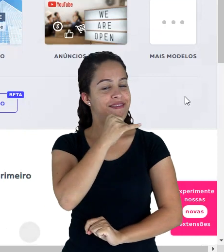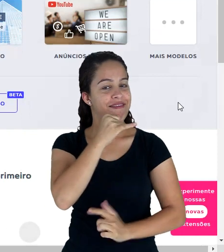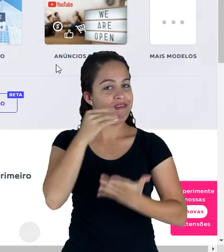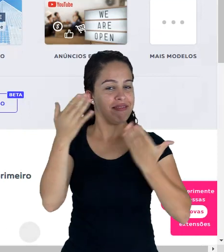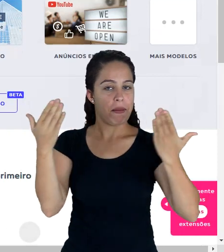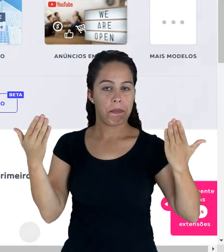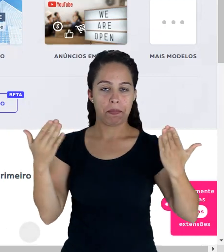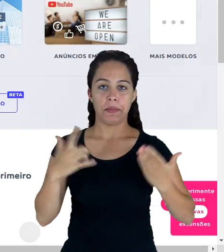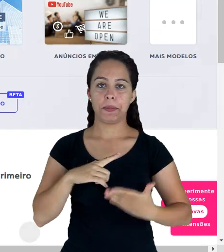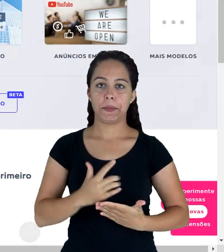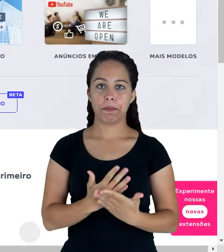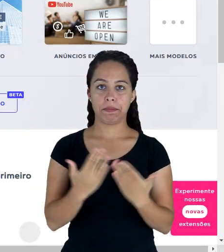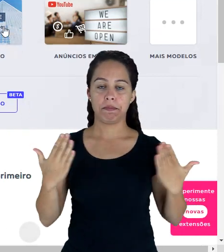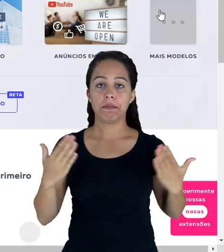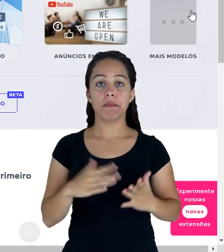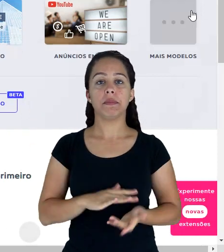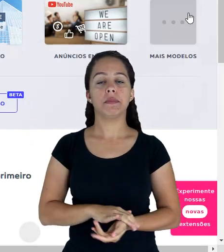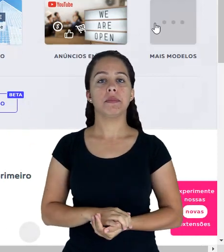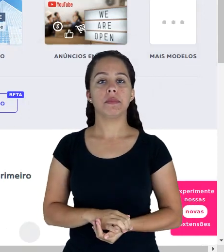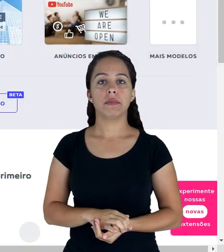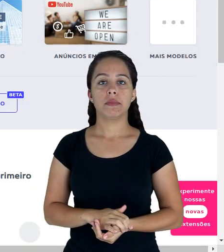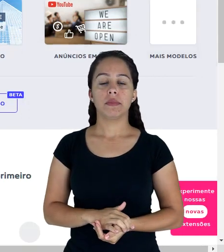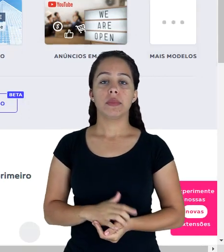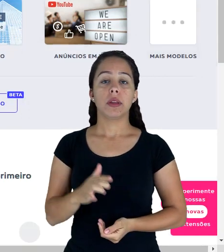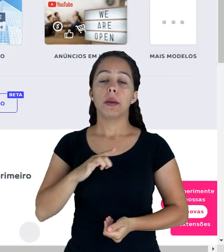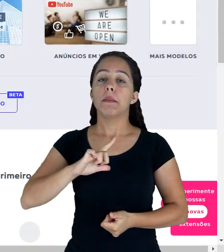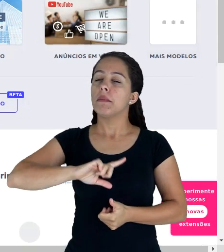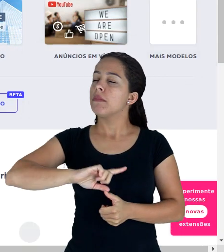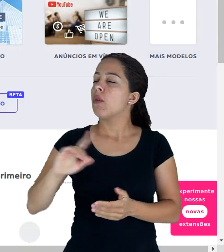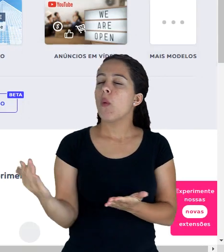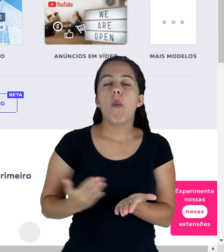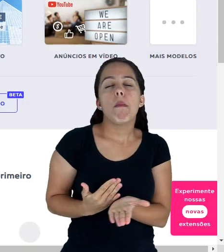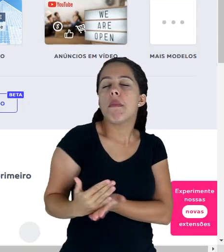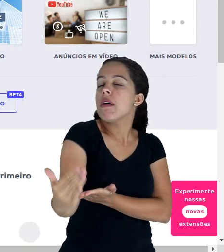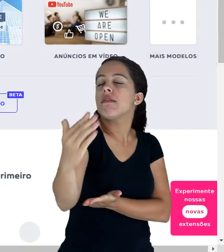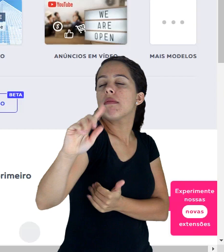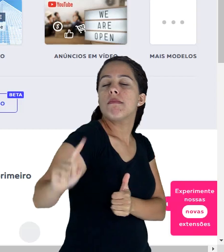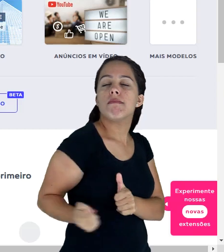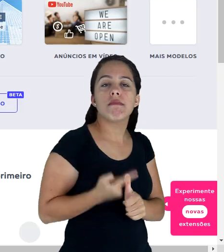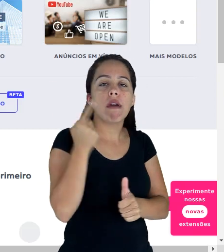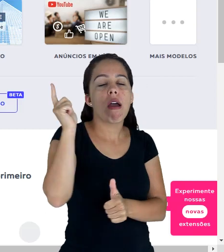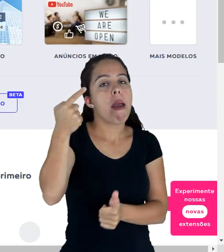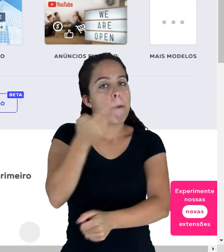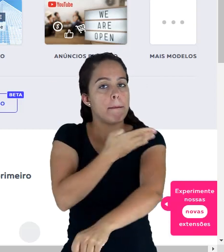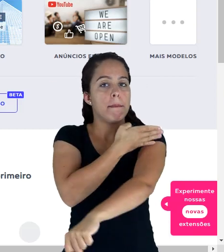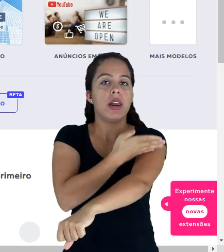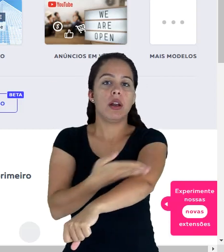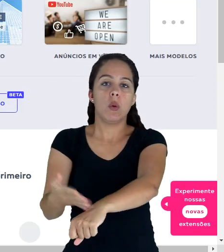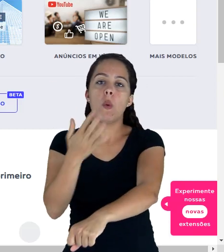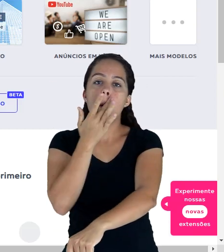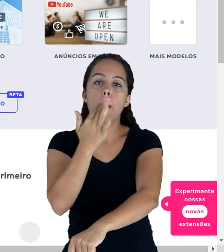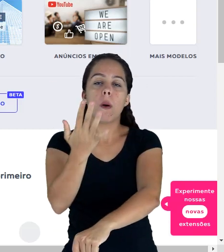gente vai começar com um formato em branco para a gente aprender mesmo como construir